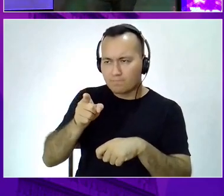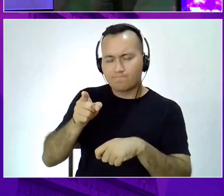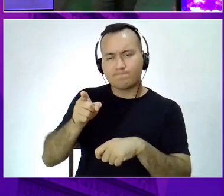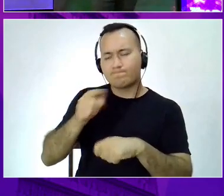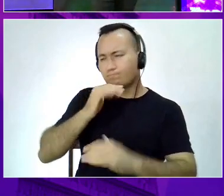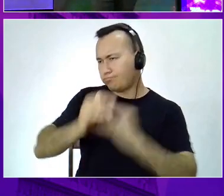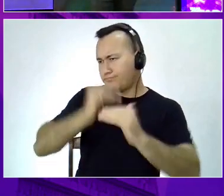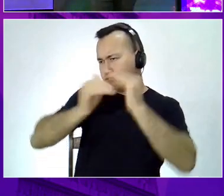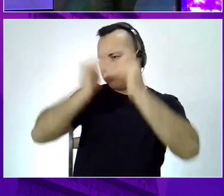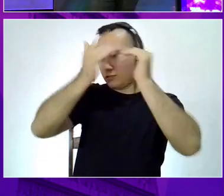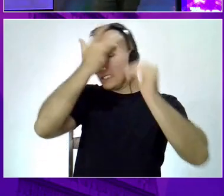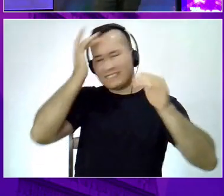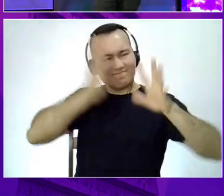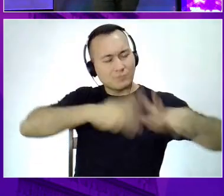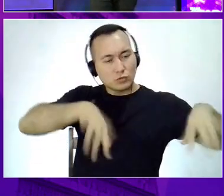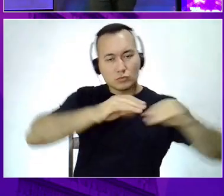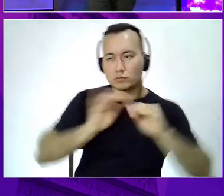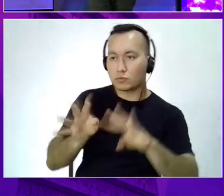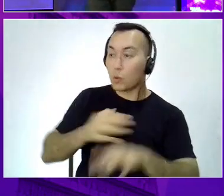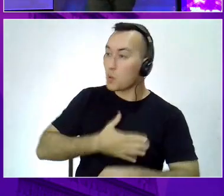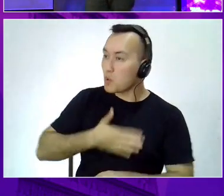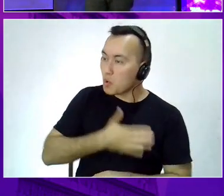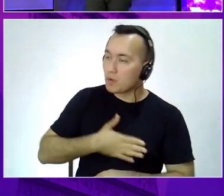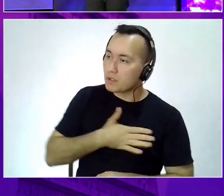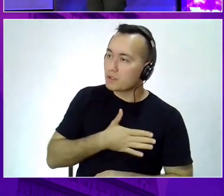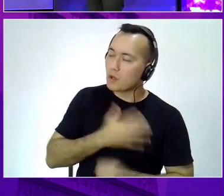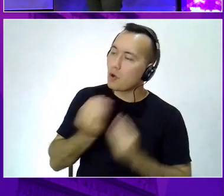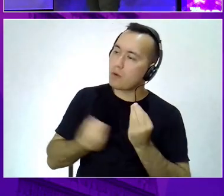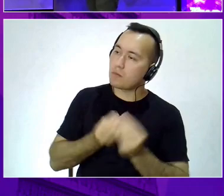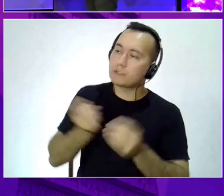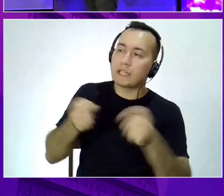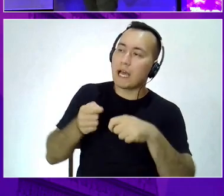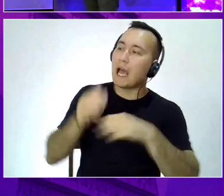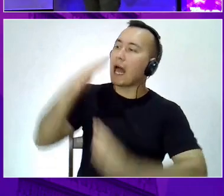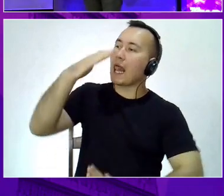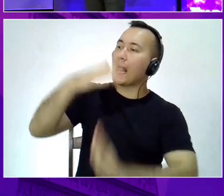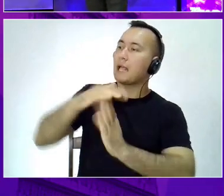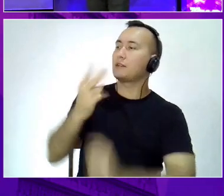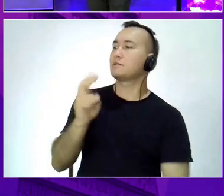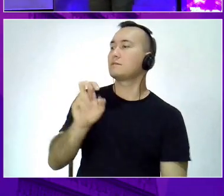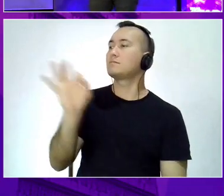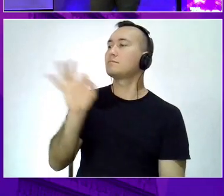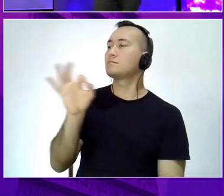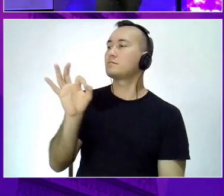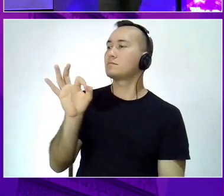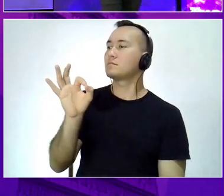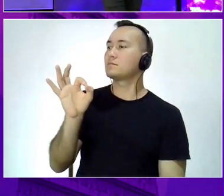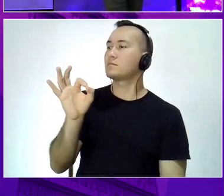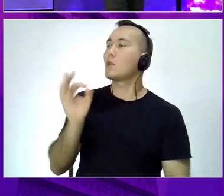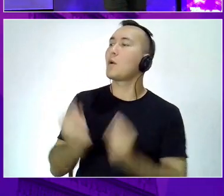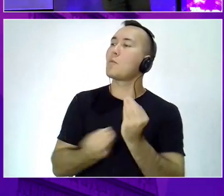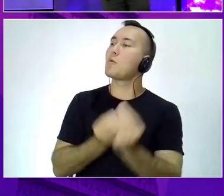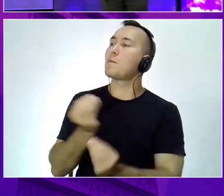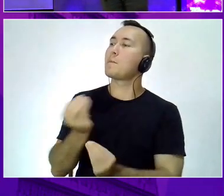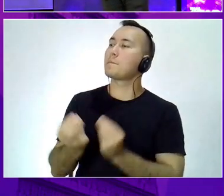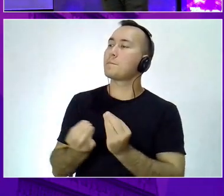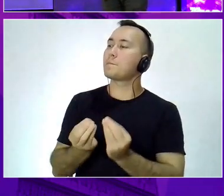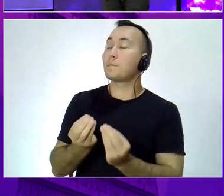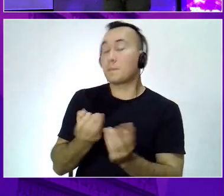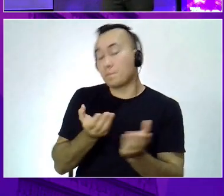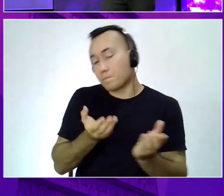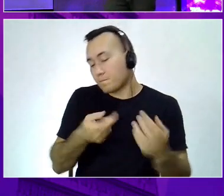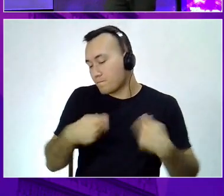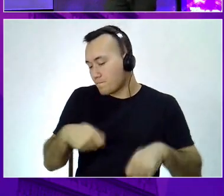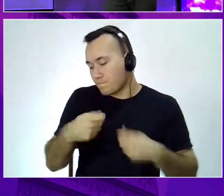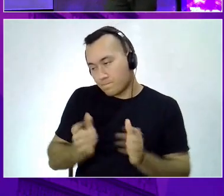tem. E essa é a graça da gente começar a falar de acessibilidade como um produto e não um commodity, mas dentro